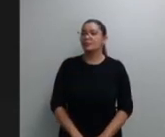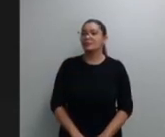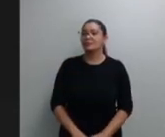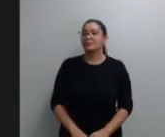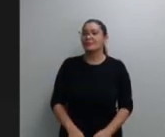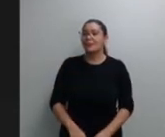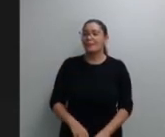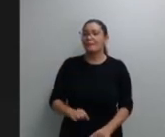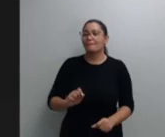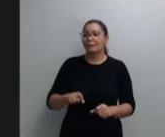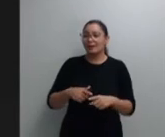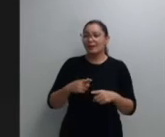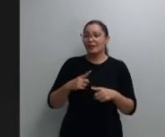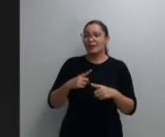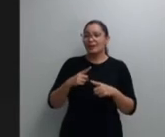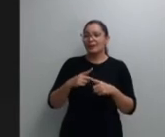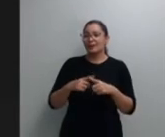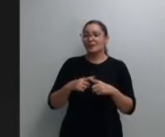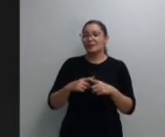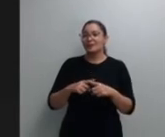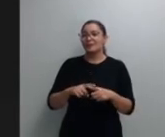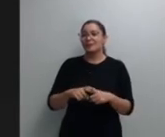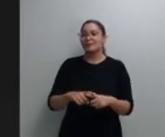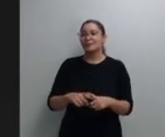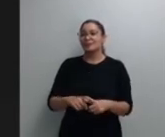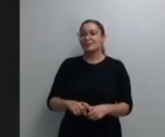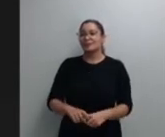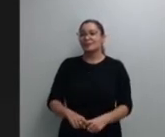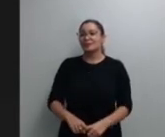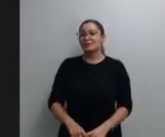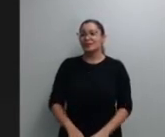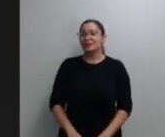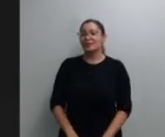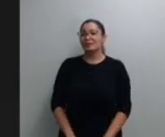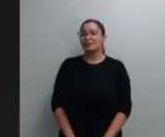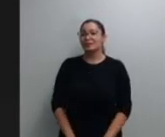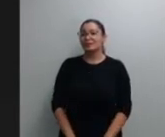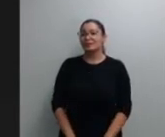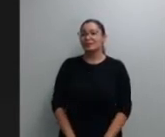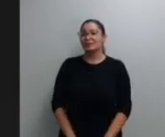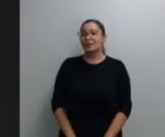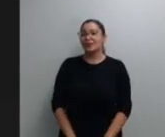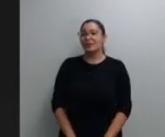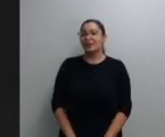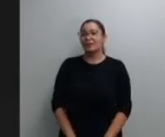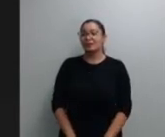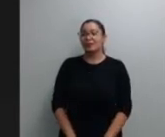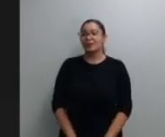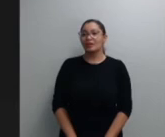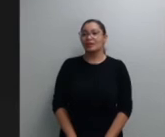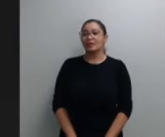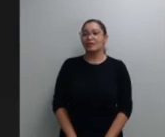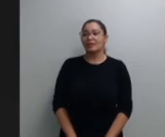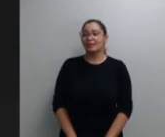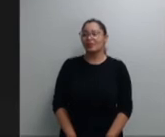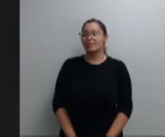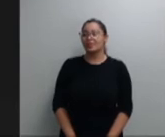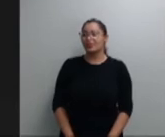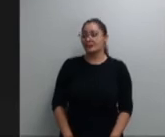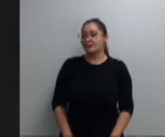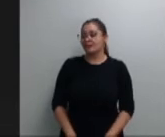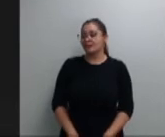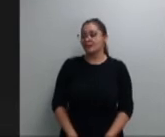concentração ao CAD em razão da superveniência da lei 12.529 de 2011 que